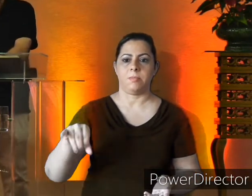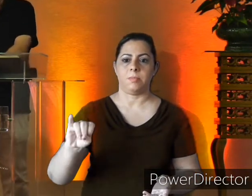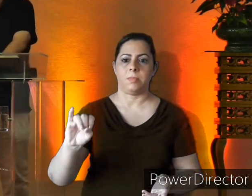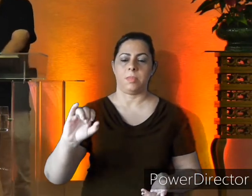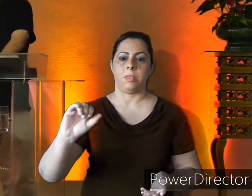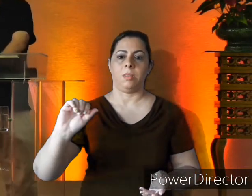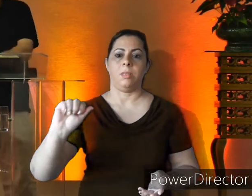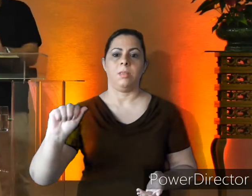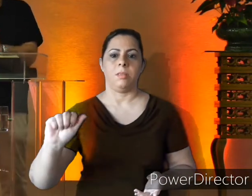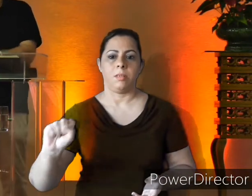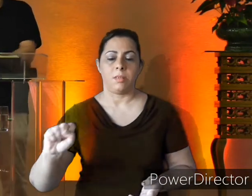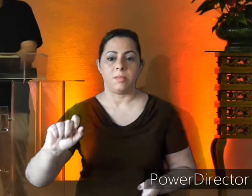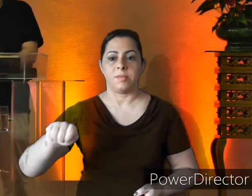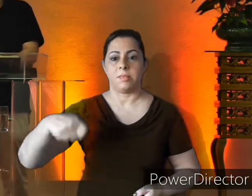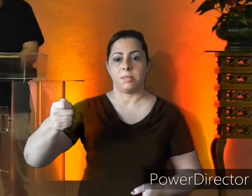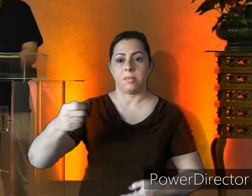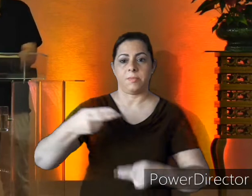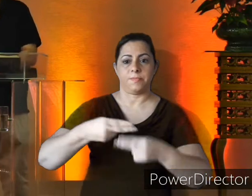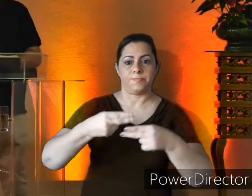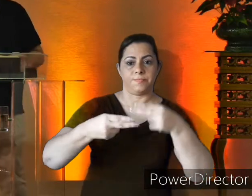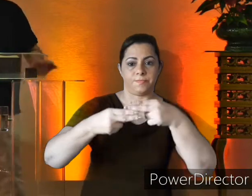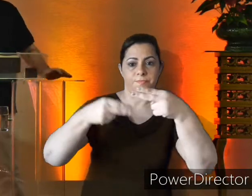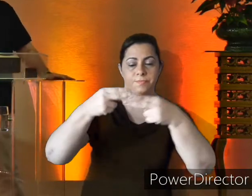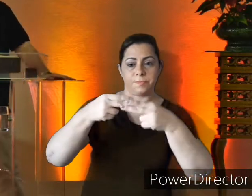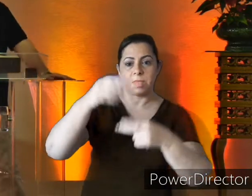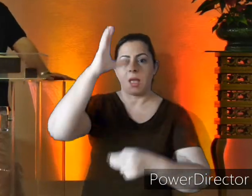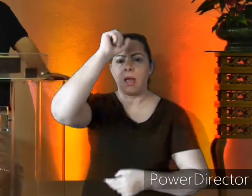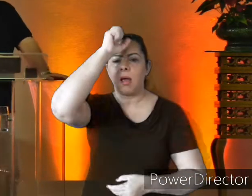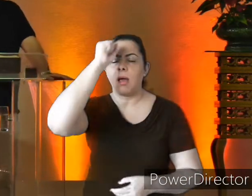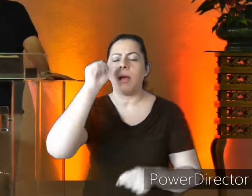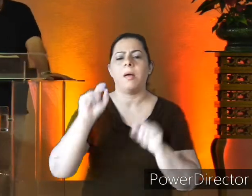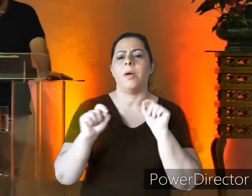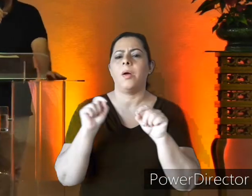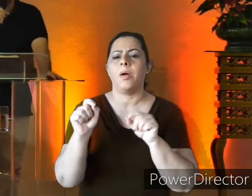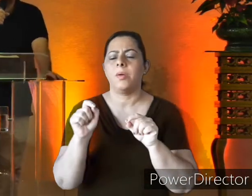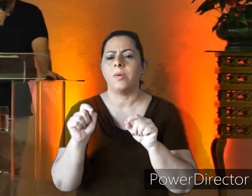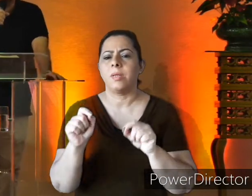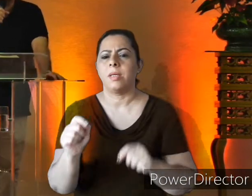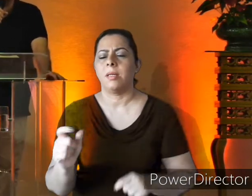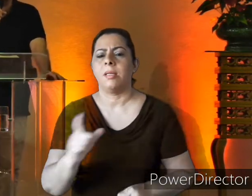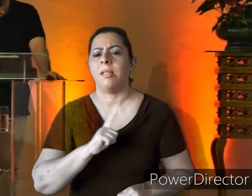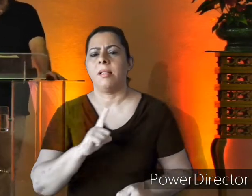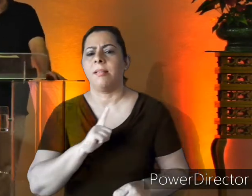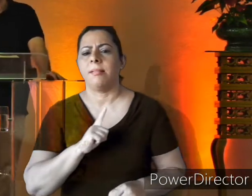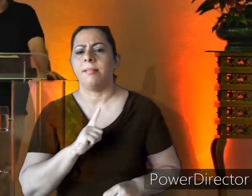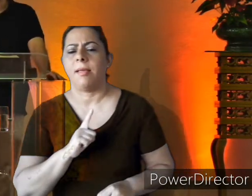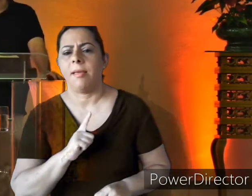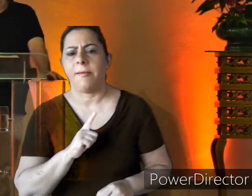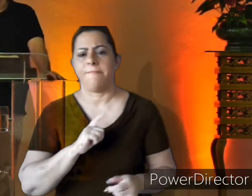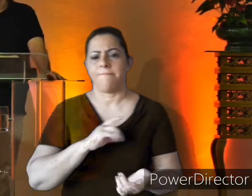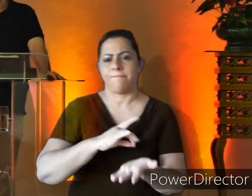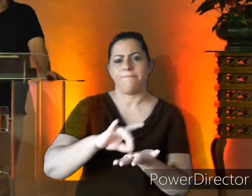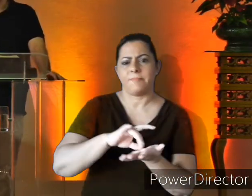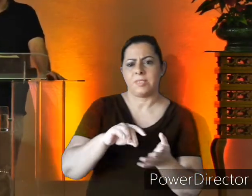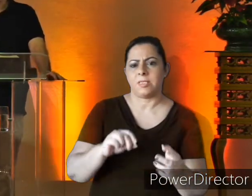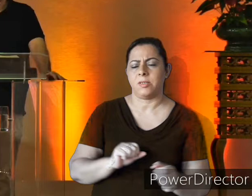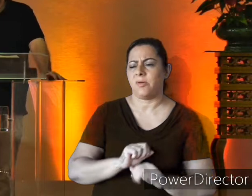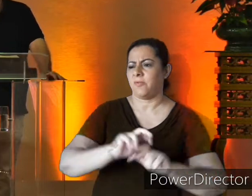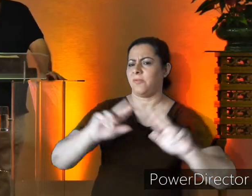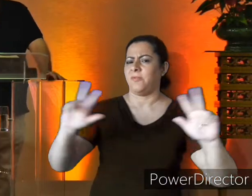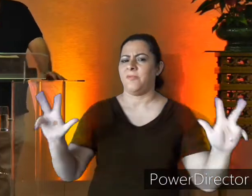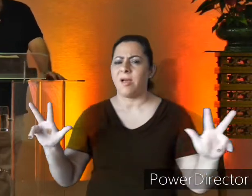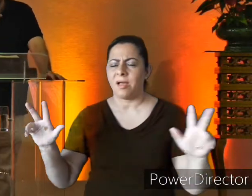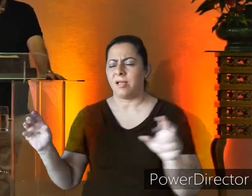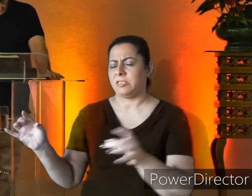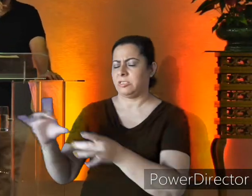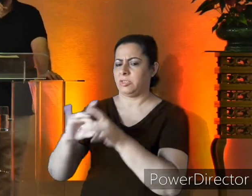se uniram, se aliançaram para tentarem matar Neemias e matar os homens de Jerusalém. E